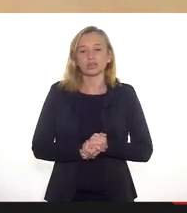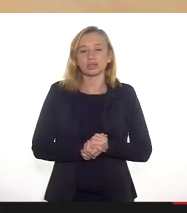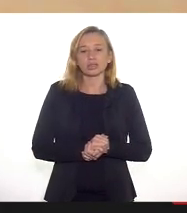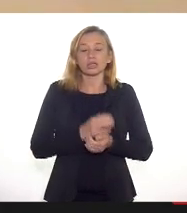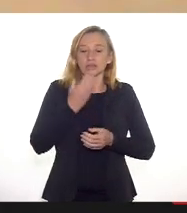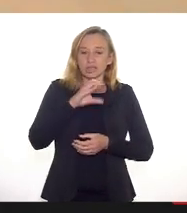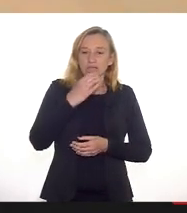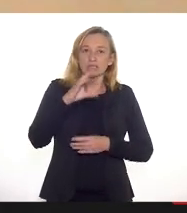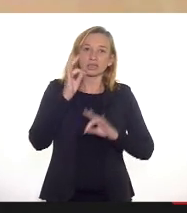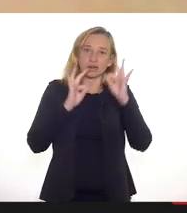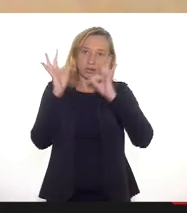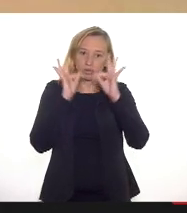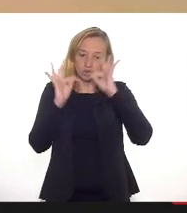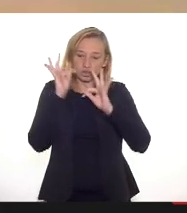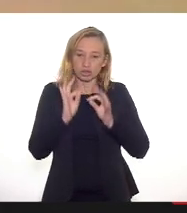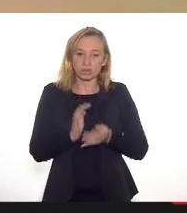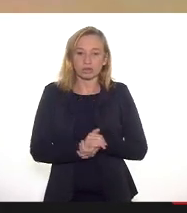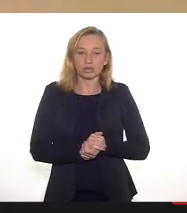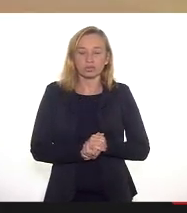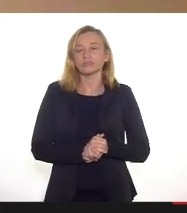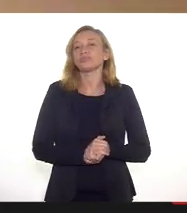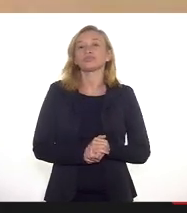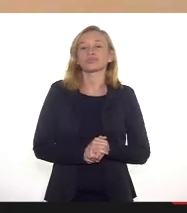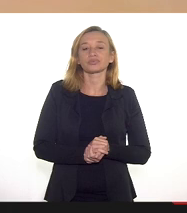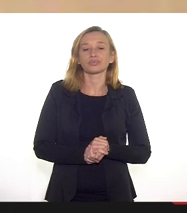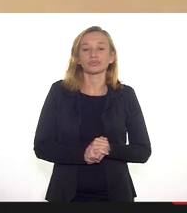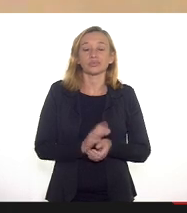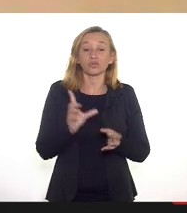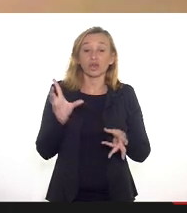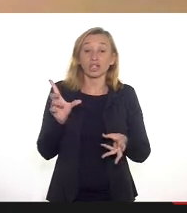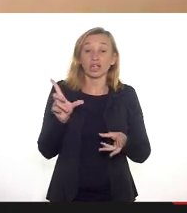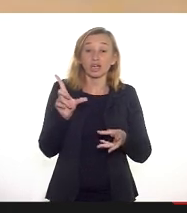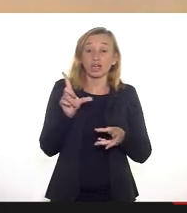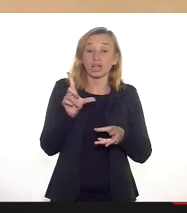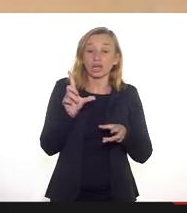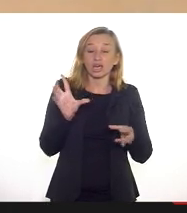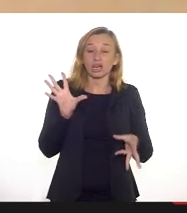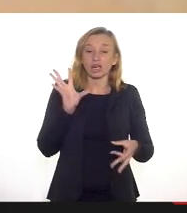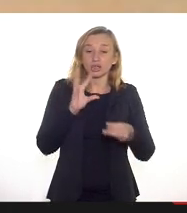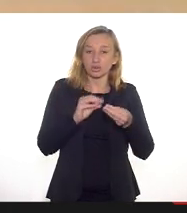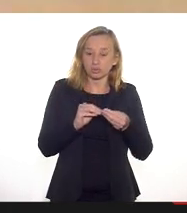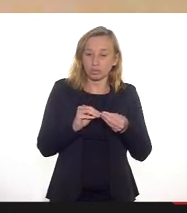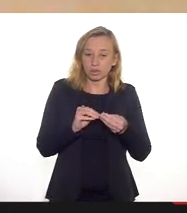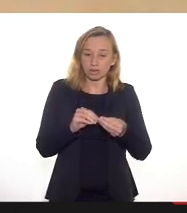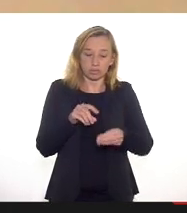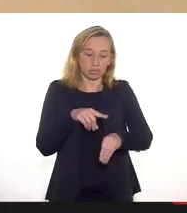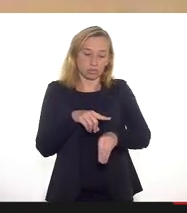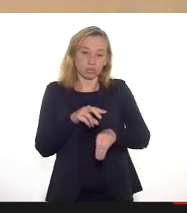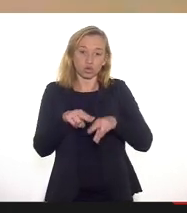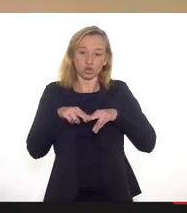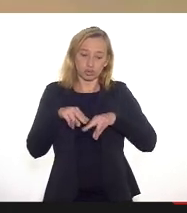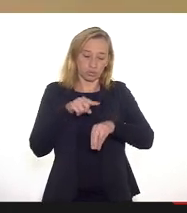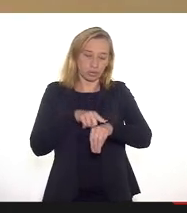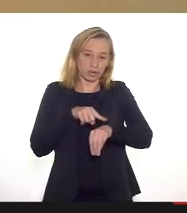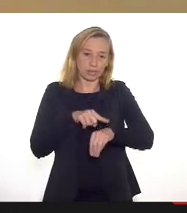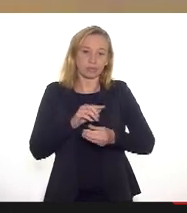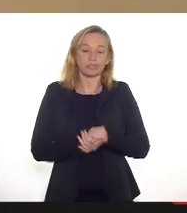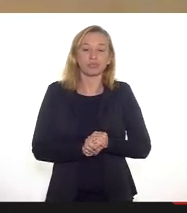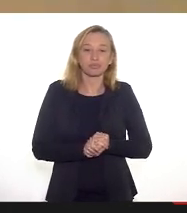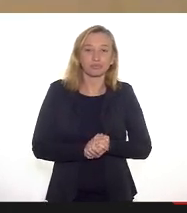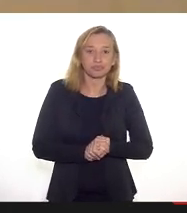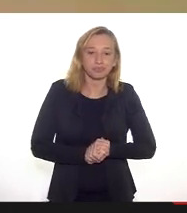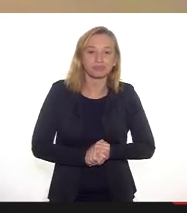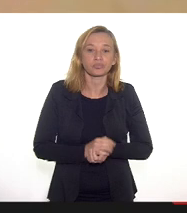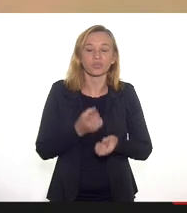de Ciência e Tecnologia. Mas, devido ao tempo aqui, vou ter que resumir, pelo menos, alguns dos pontos. Bem, dentre os pontos